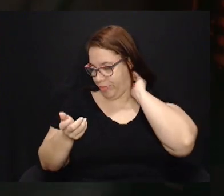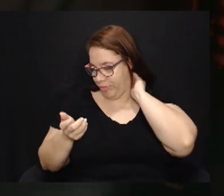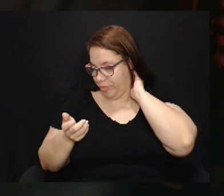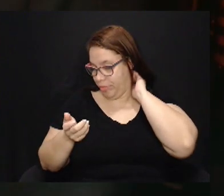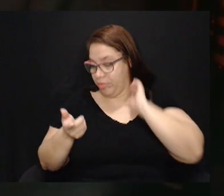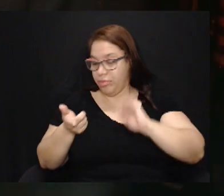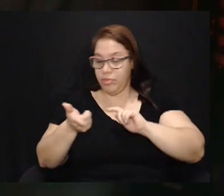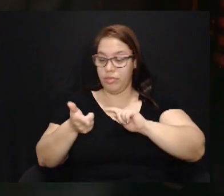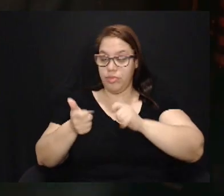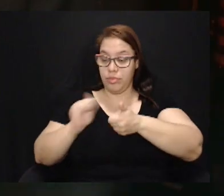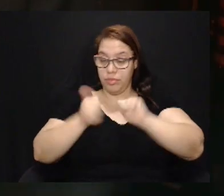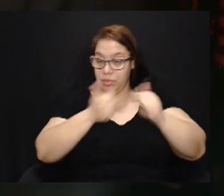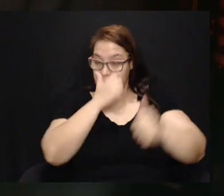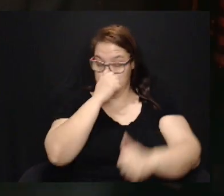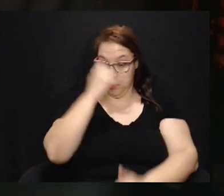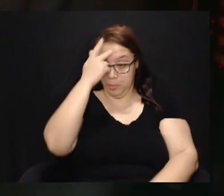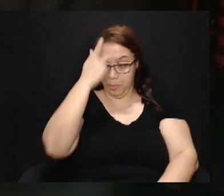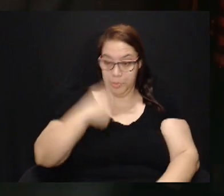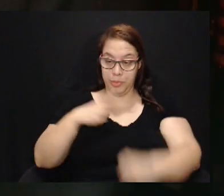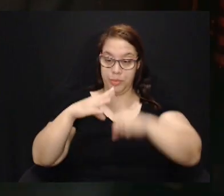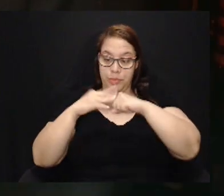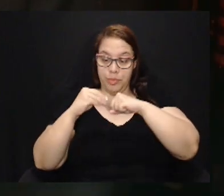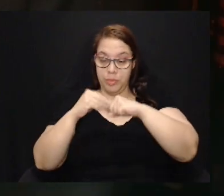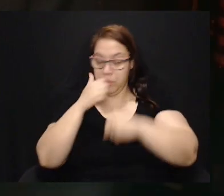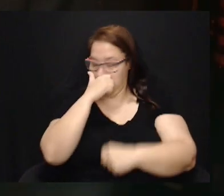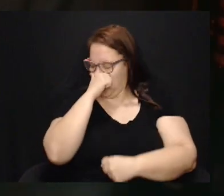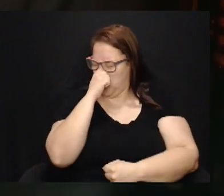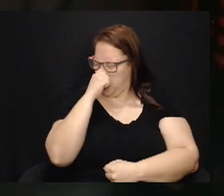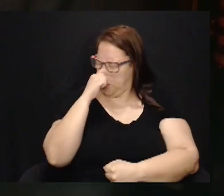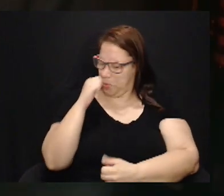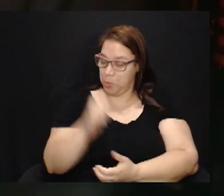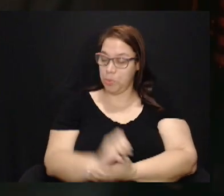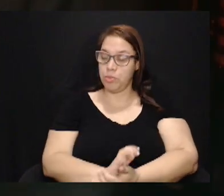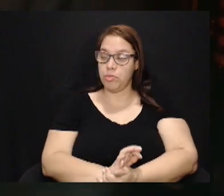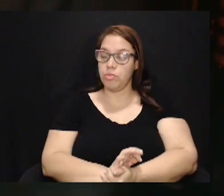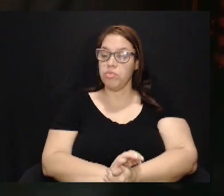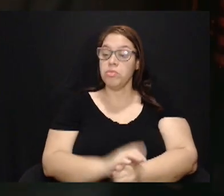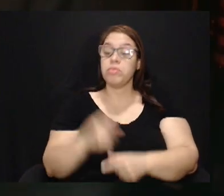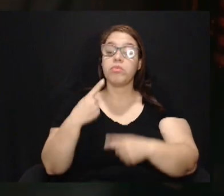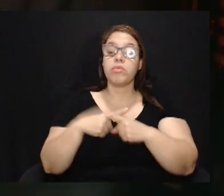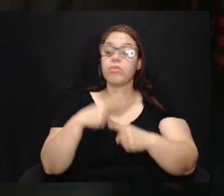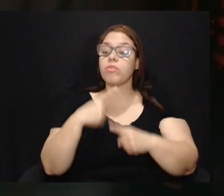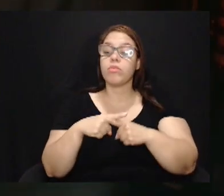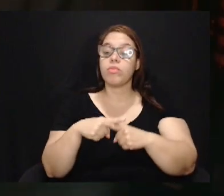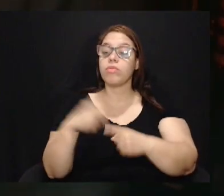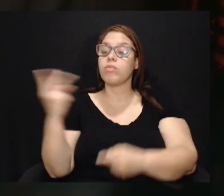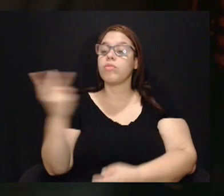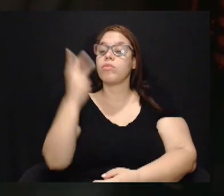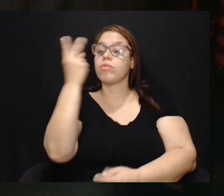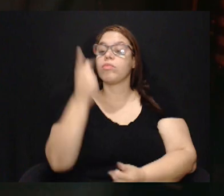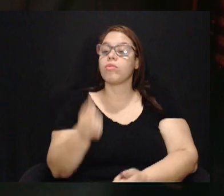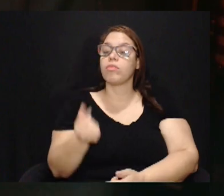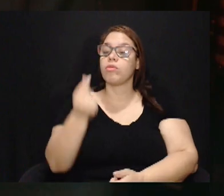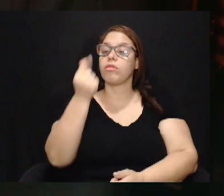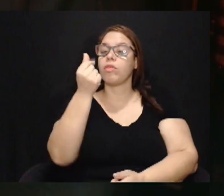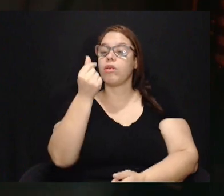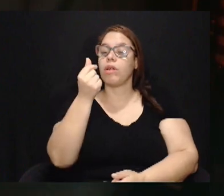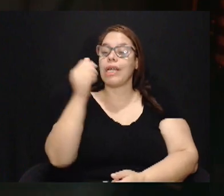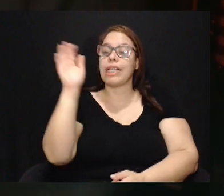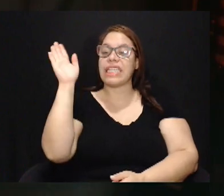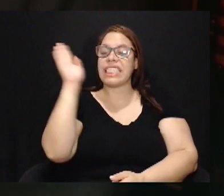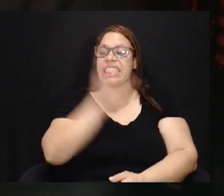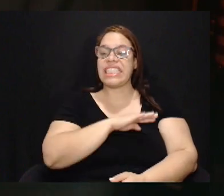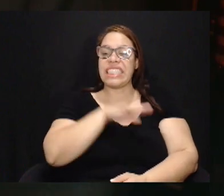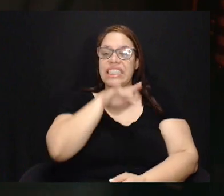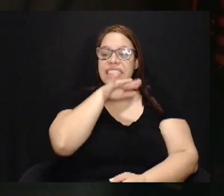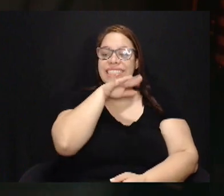Se a gente começa a entender por que a gente dá mais valor financeiro ao que nos faz mal, né? Porque a gente acaba